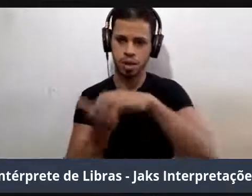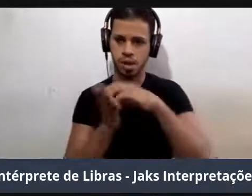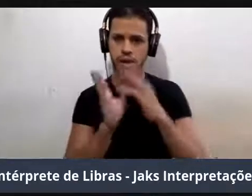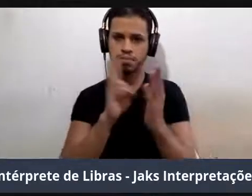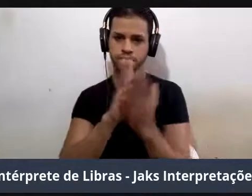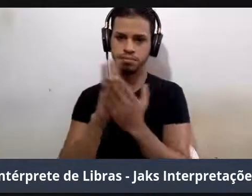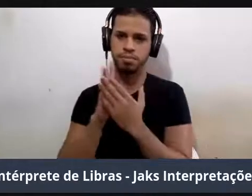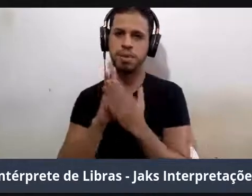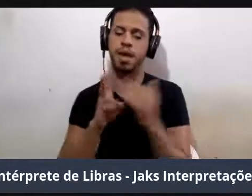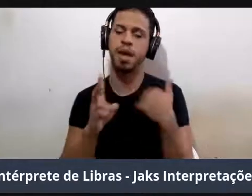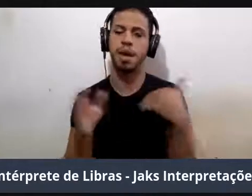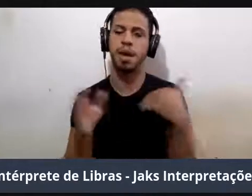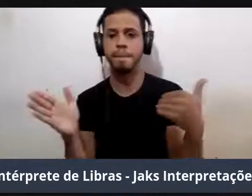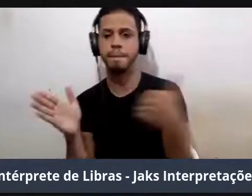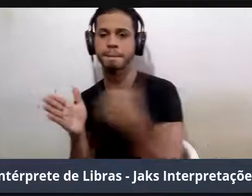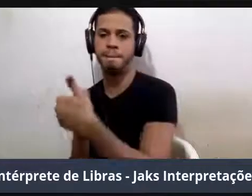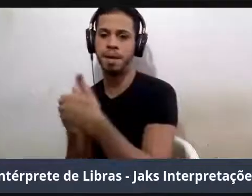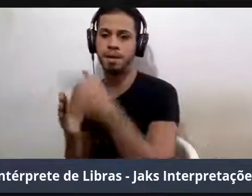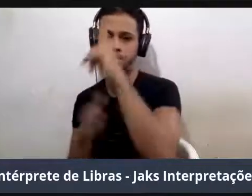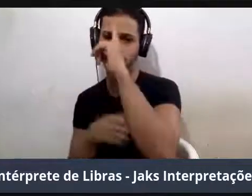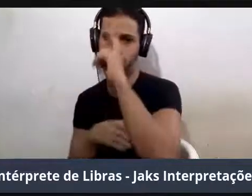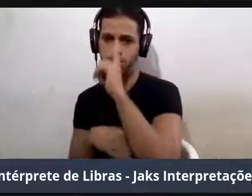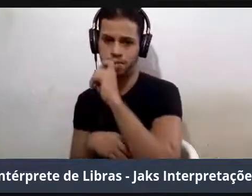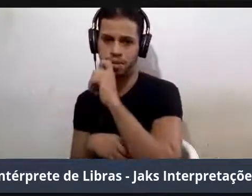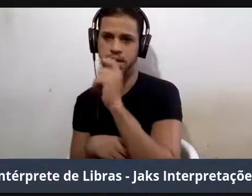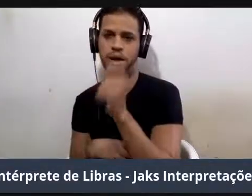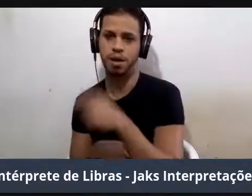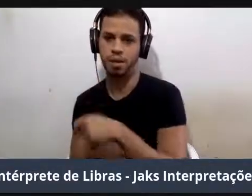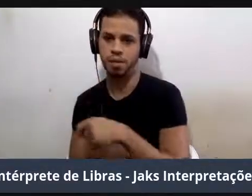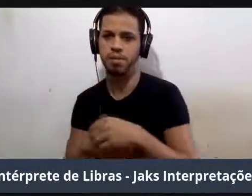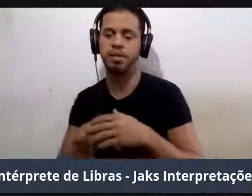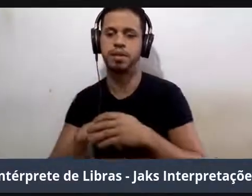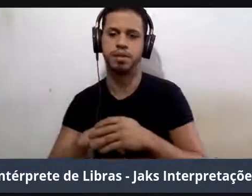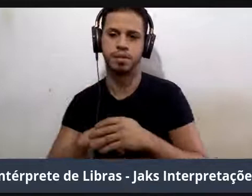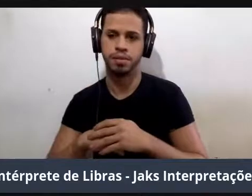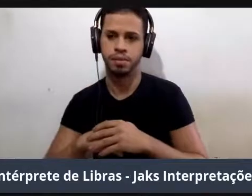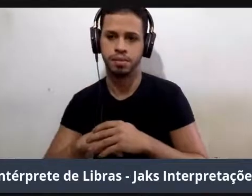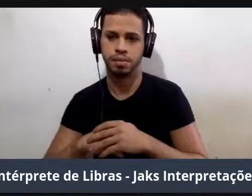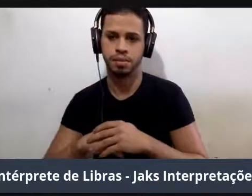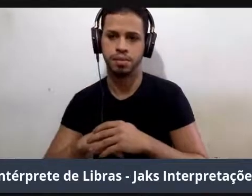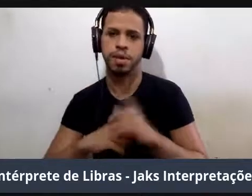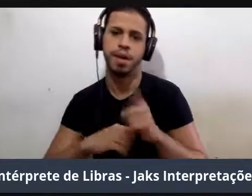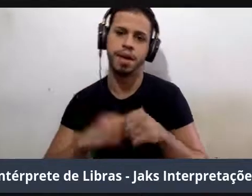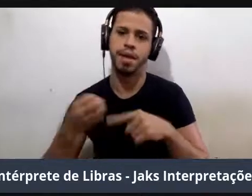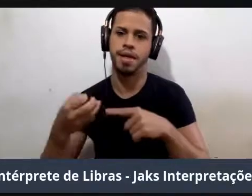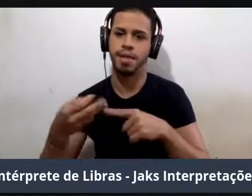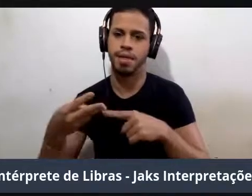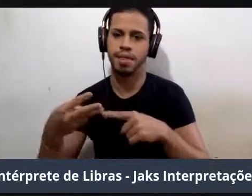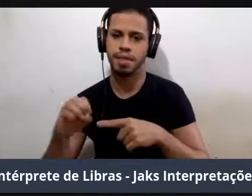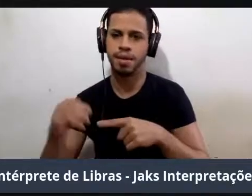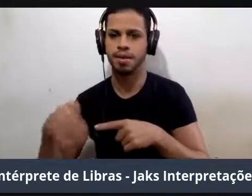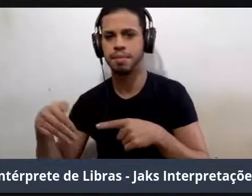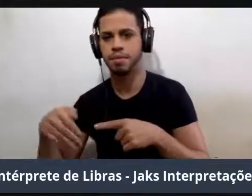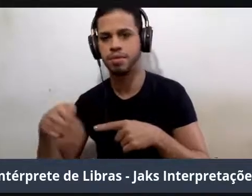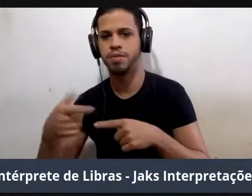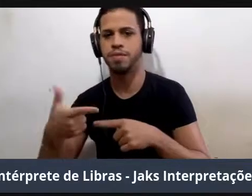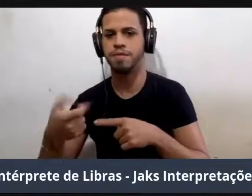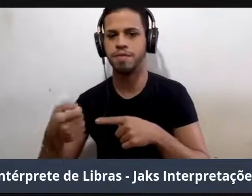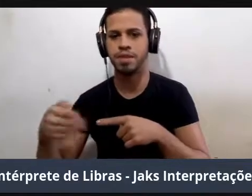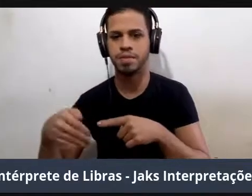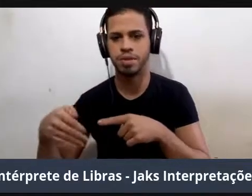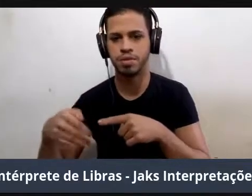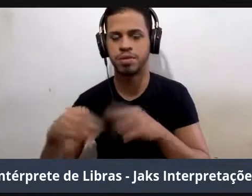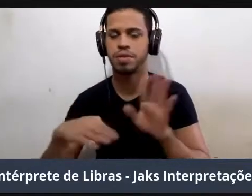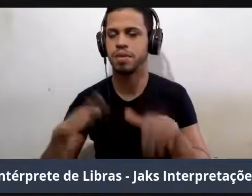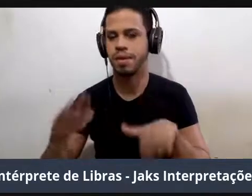próximo ao hospital. É 30 minutos, 20 minutos, né? Só fica